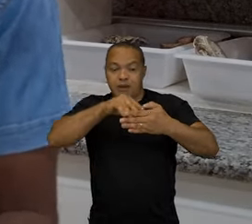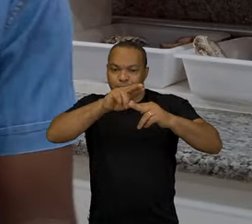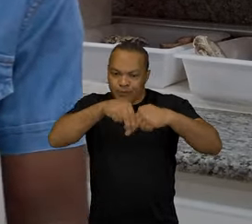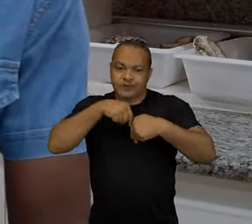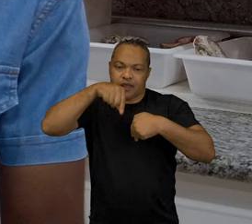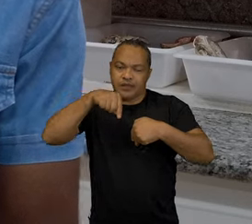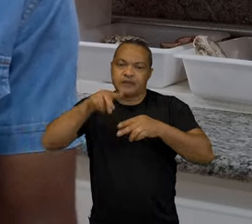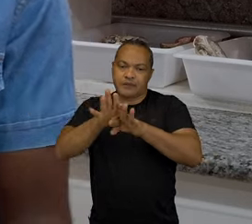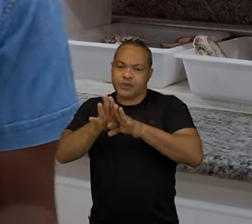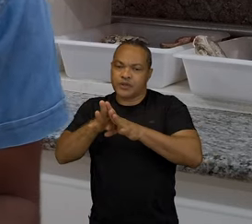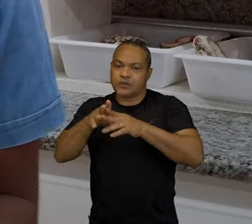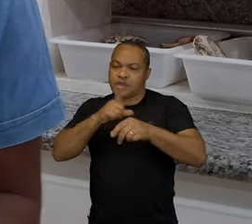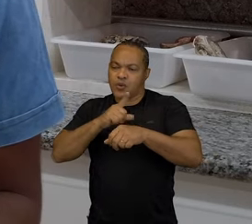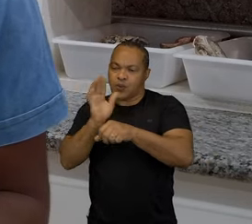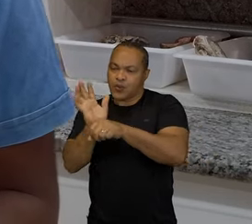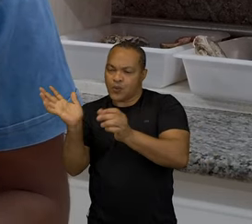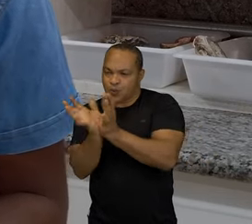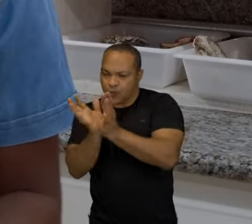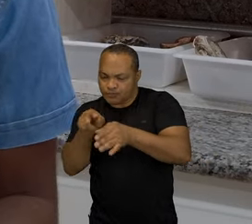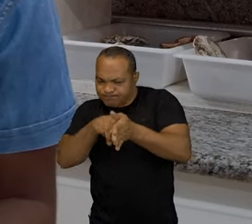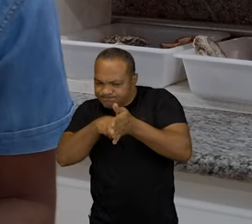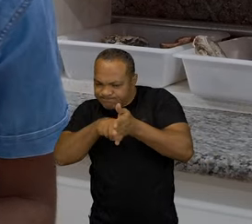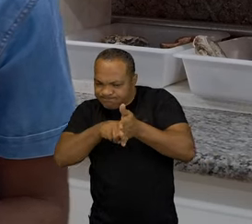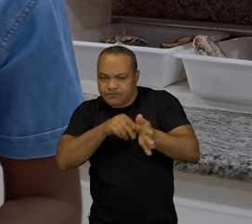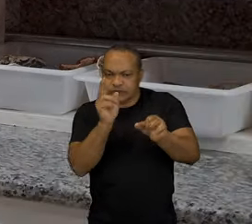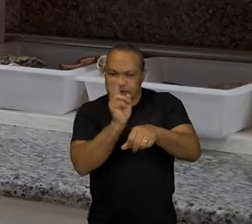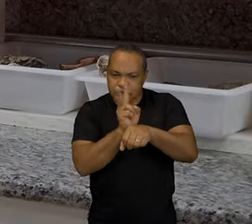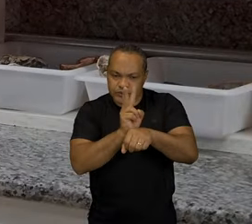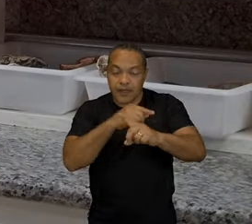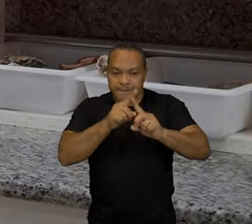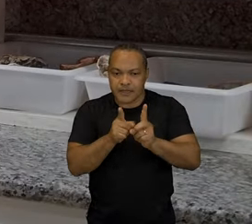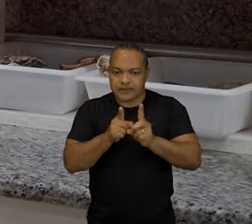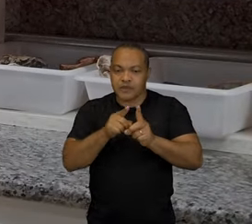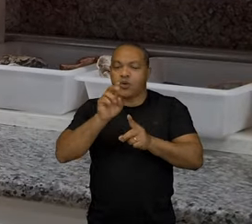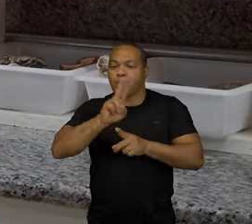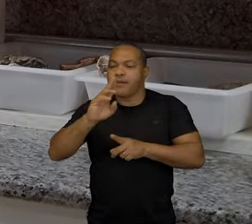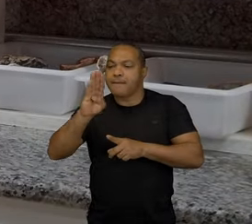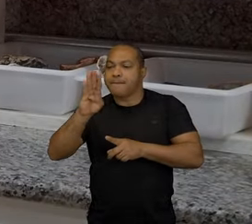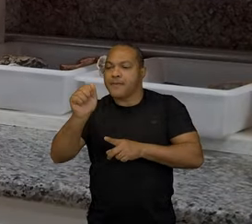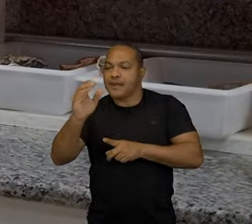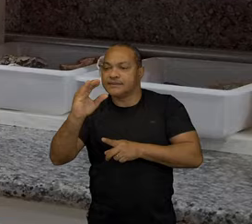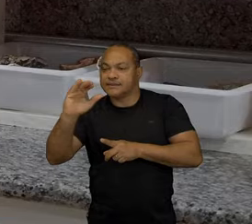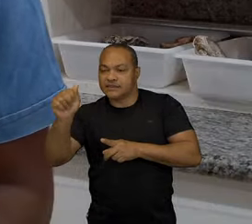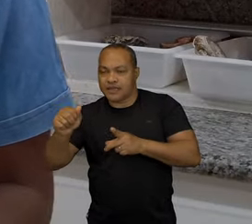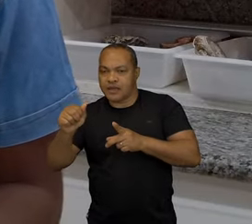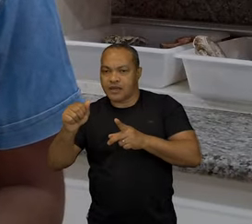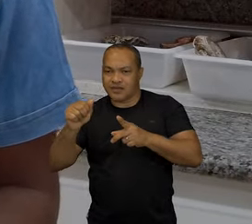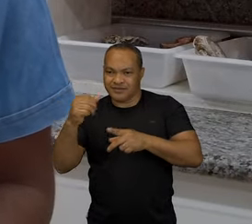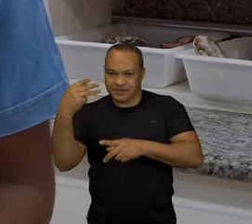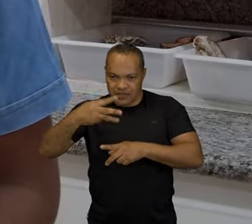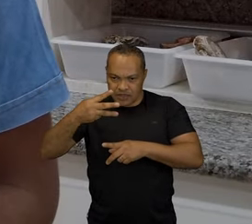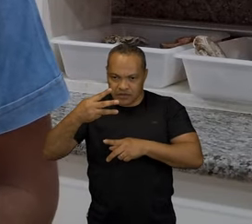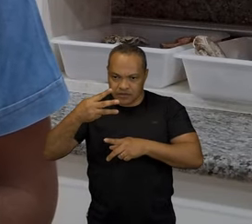foi delimitada uma unidade de gerenciamento. Essa unidade de gerenciamento, denominada de Bacia Hidrográfica do Paraná 3, na